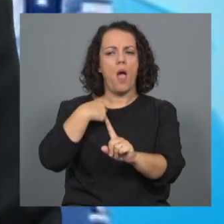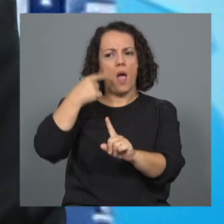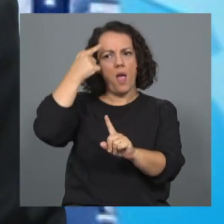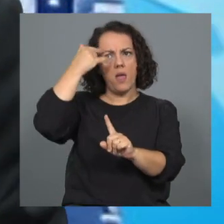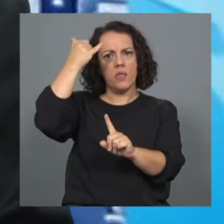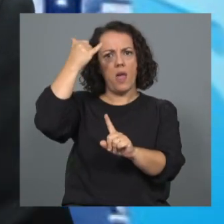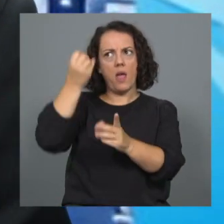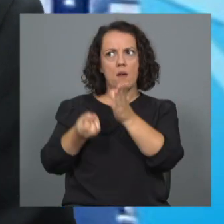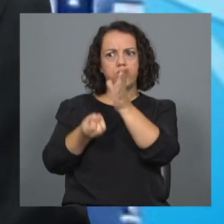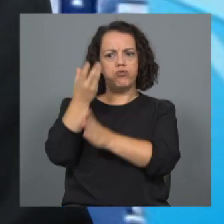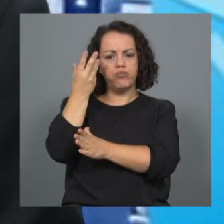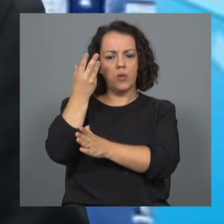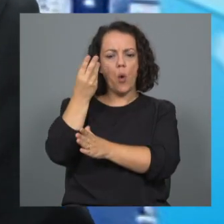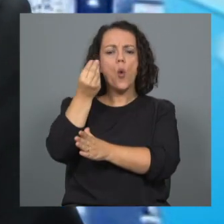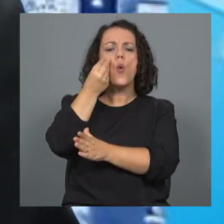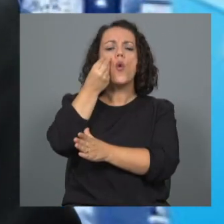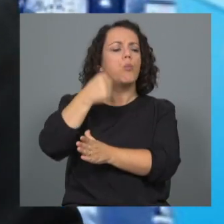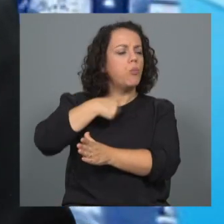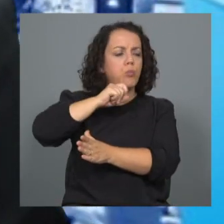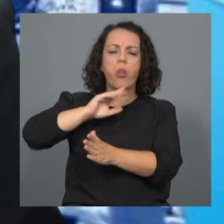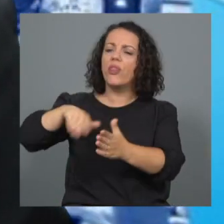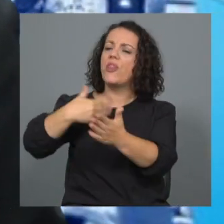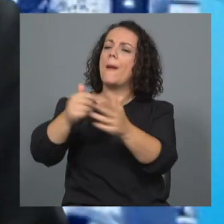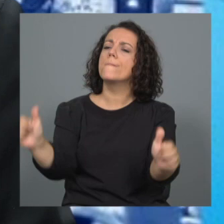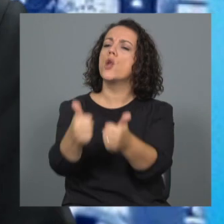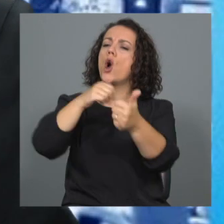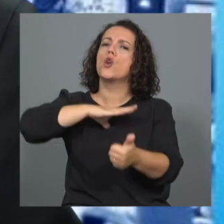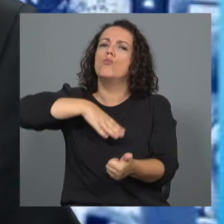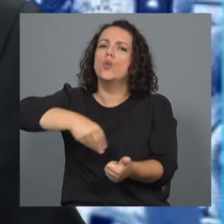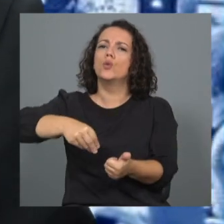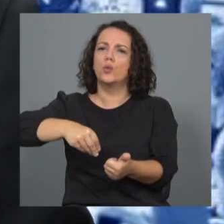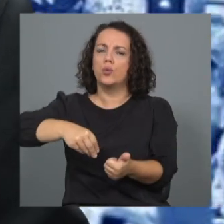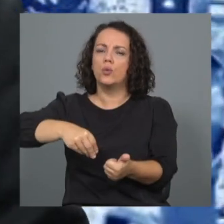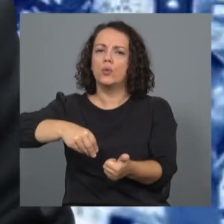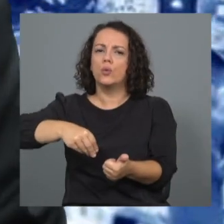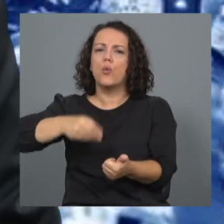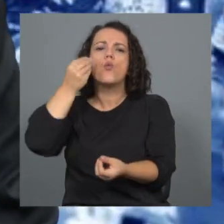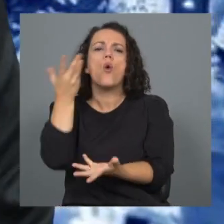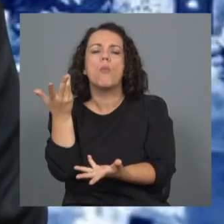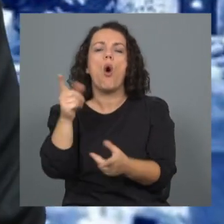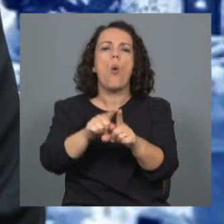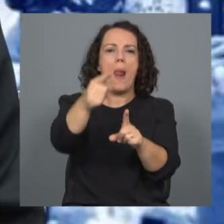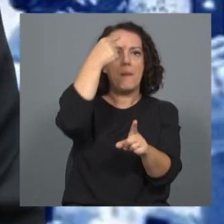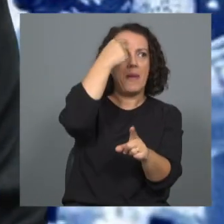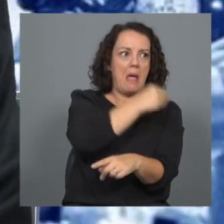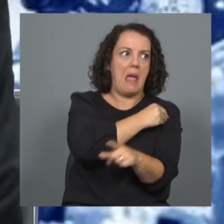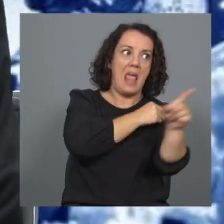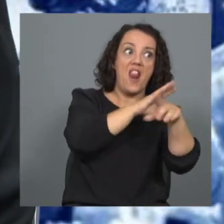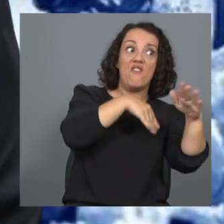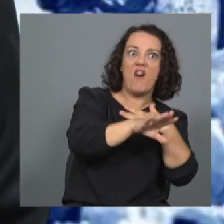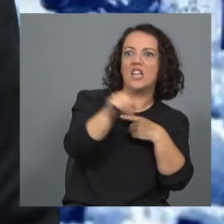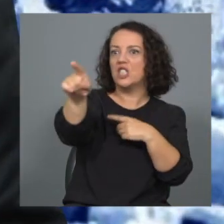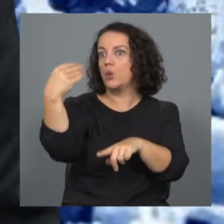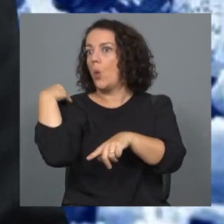como é que isto pode contribuir para melhorar o mundo? É um bocadinho esta coisa. Não estamos tão preocupados que nos venham dizer que o movimento tal, a entidade tal faz isto, aquilo ou aquilo